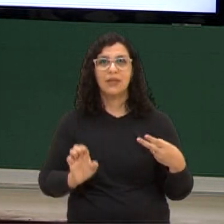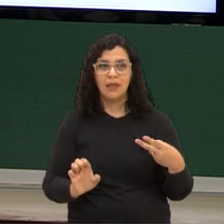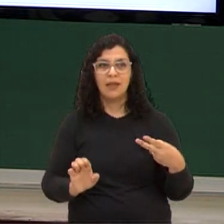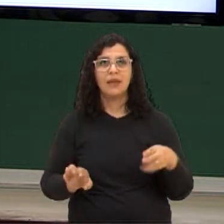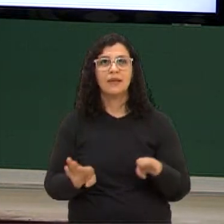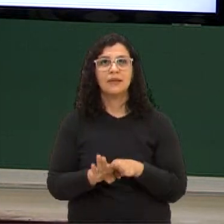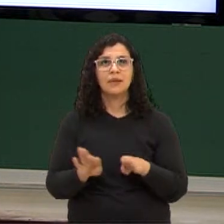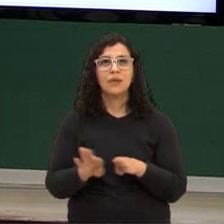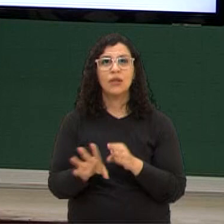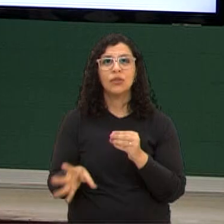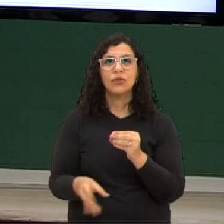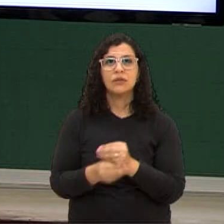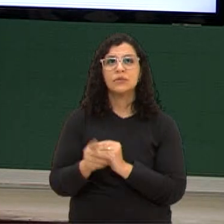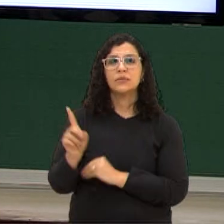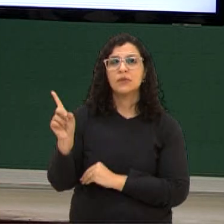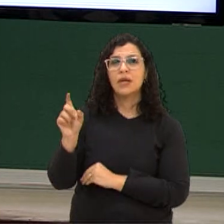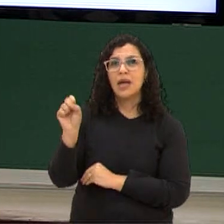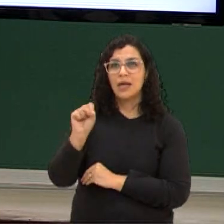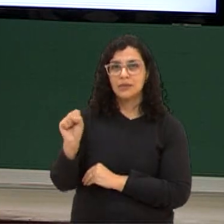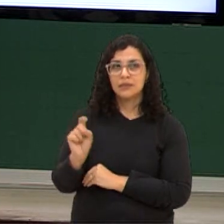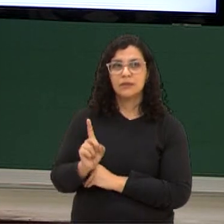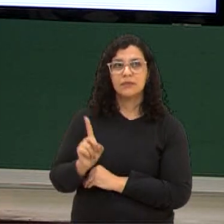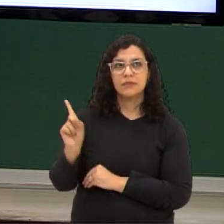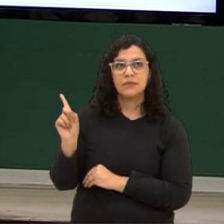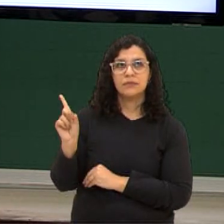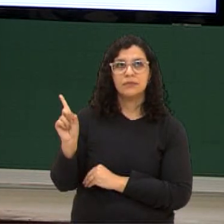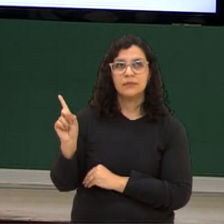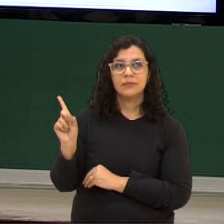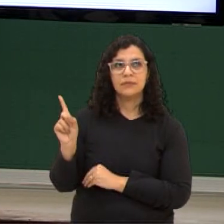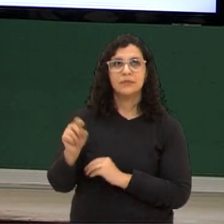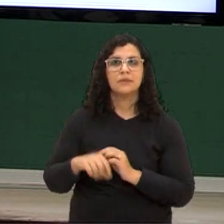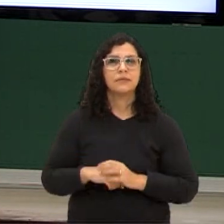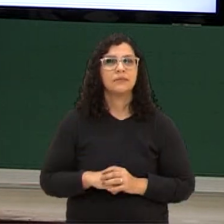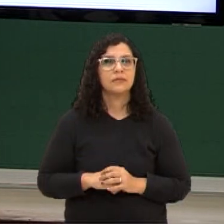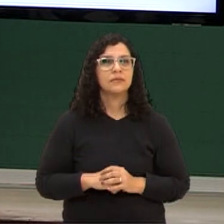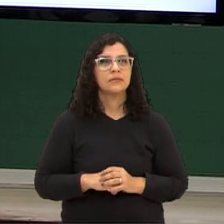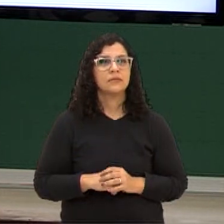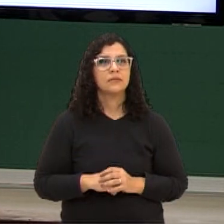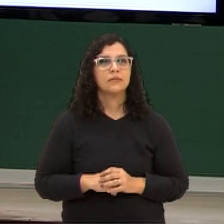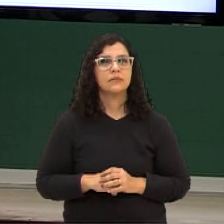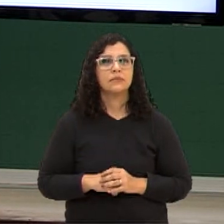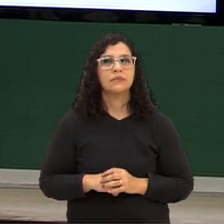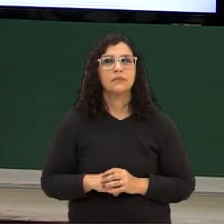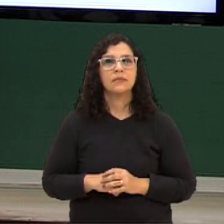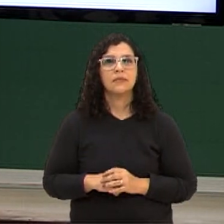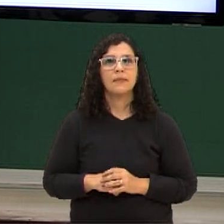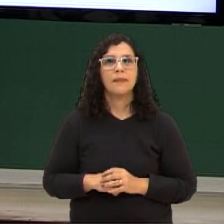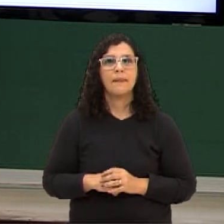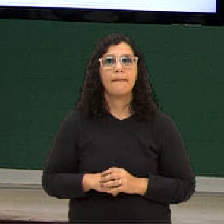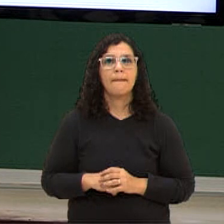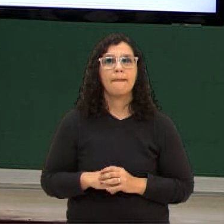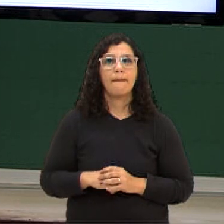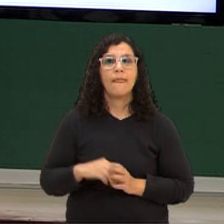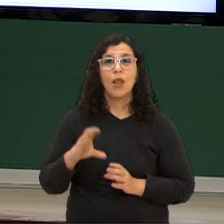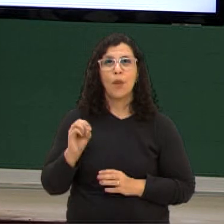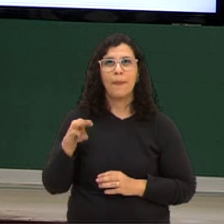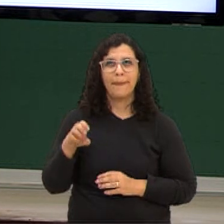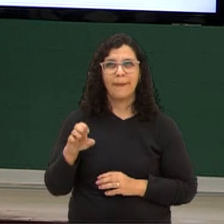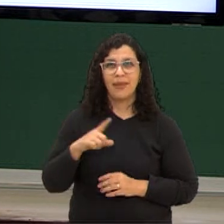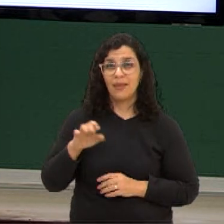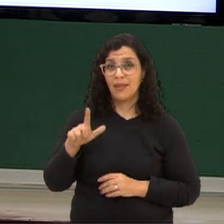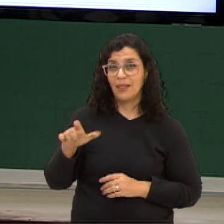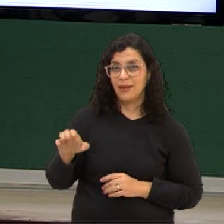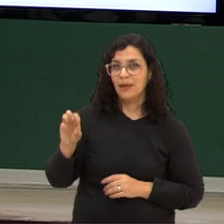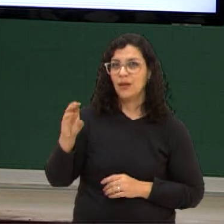e só adiciona no final ali o s. Então, tu comes. Ele, ella, usted